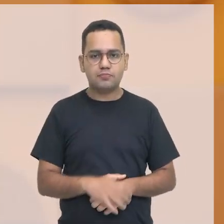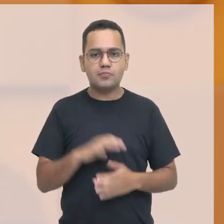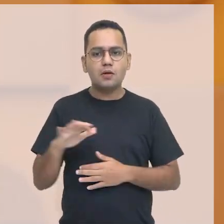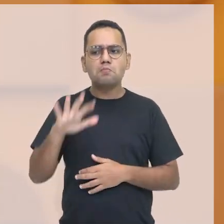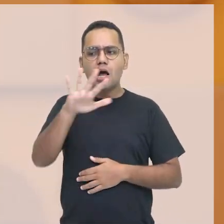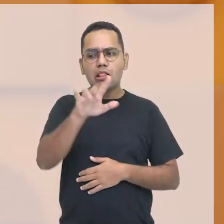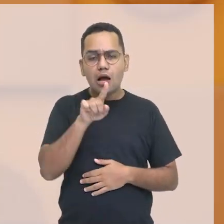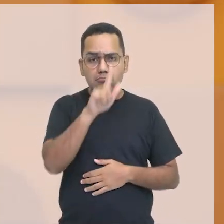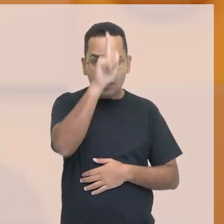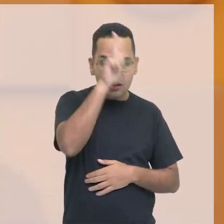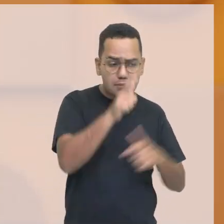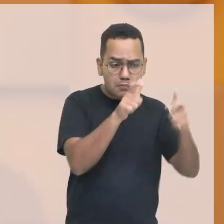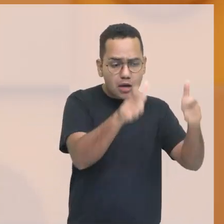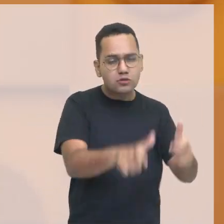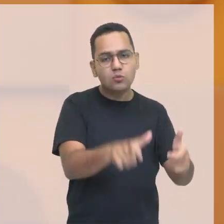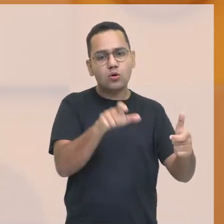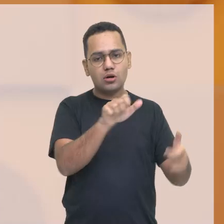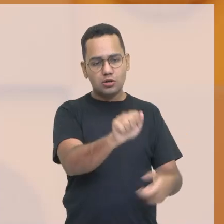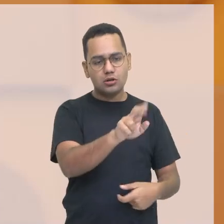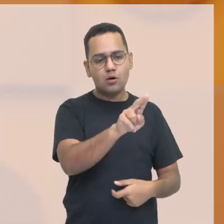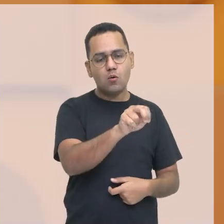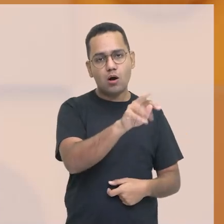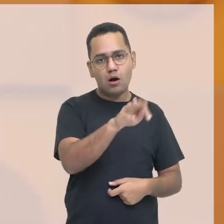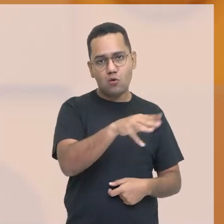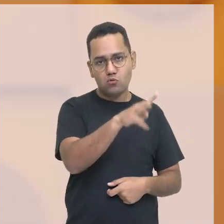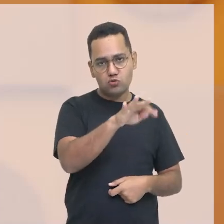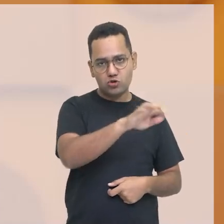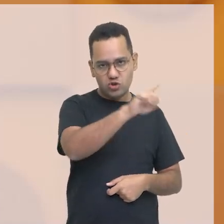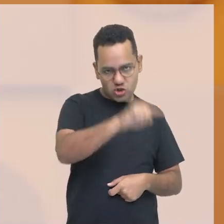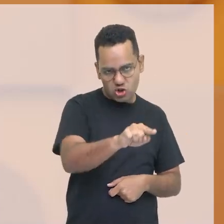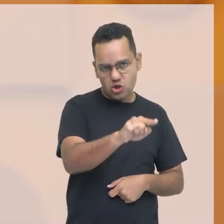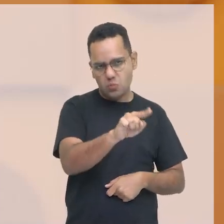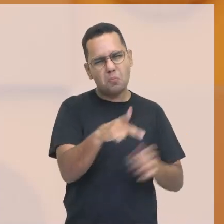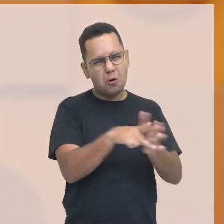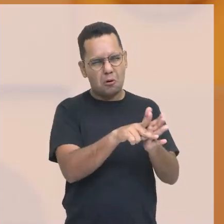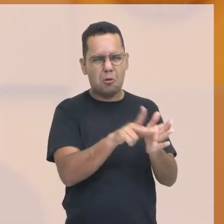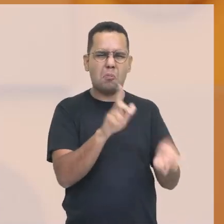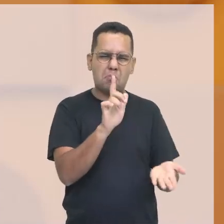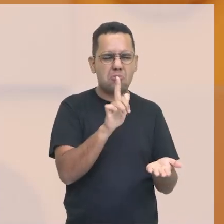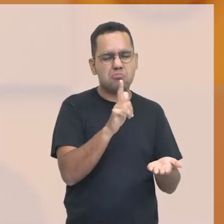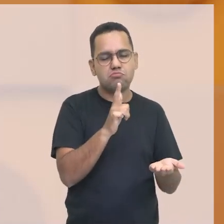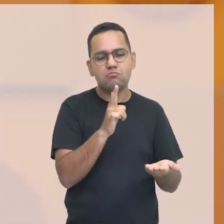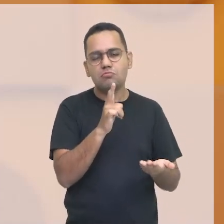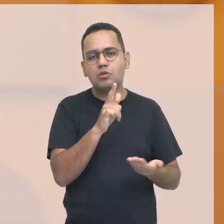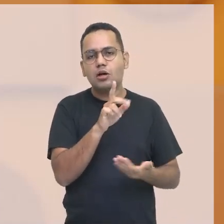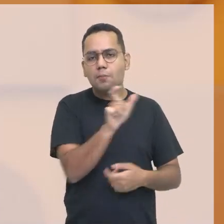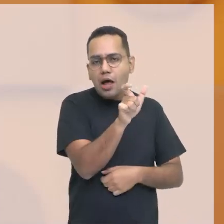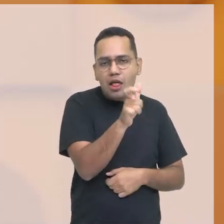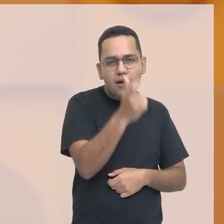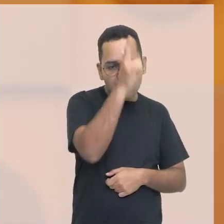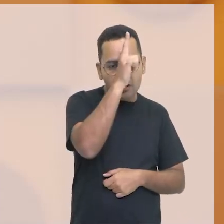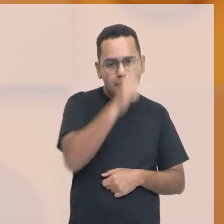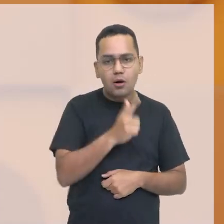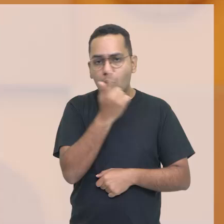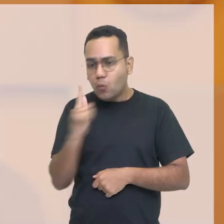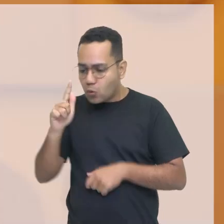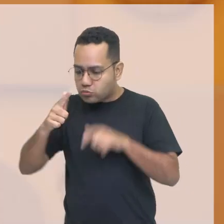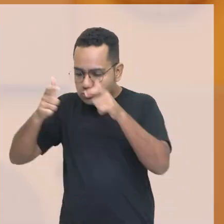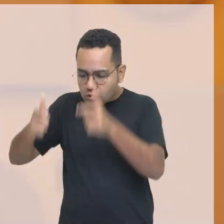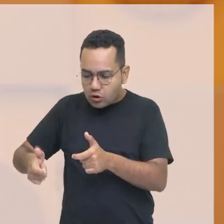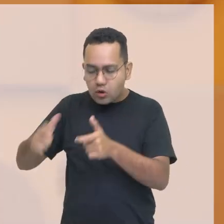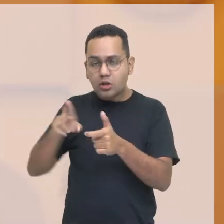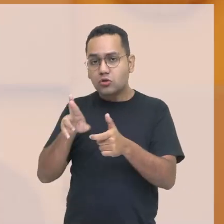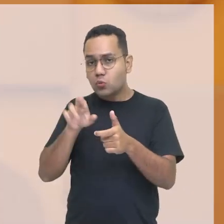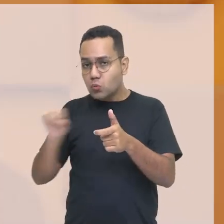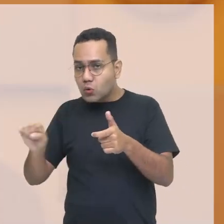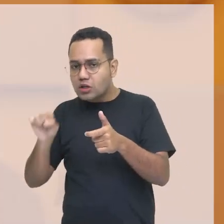concentração, como o Auschwitz, e também na União Soviética também temos uma comparação a esses campos de trabalho que eram conhecidos como gulags, que